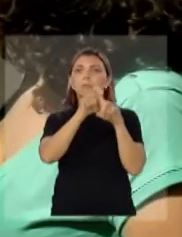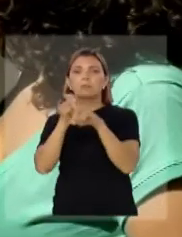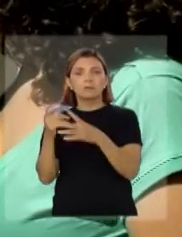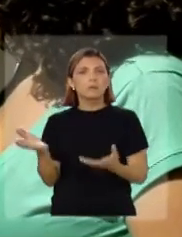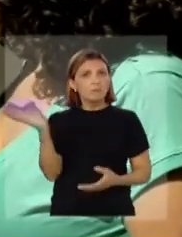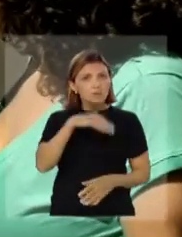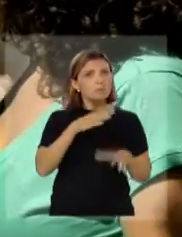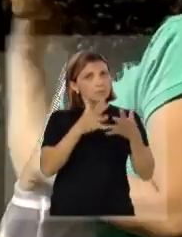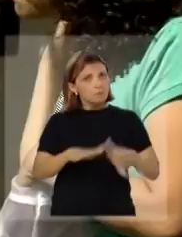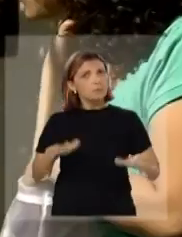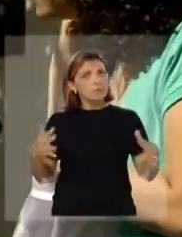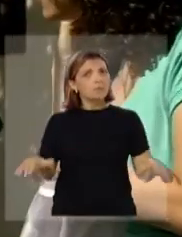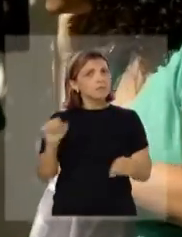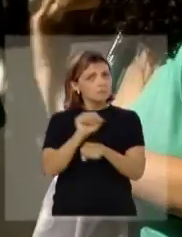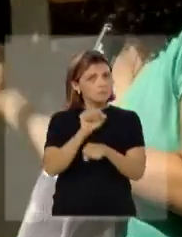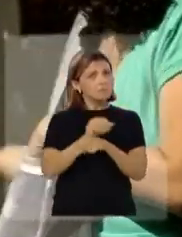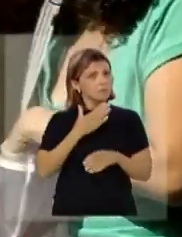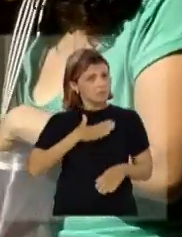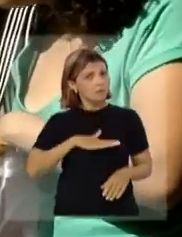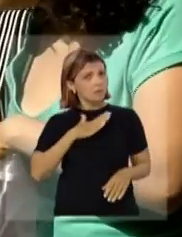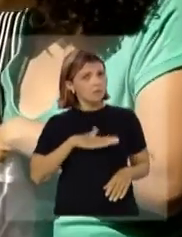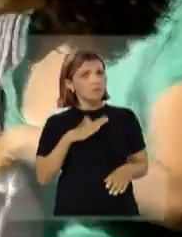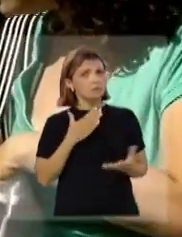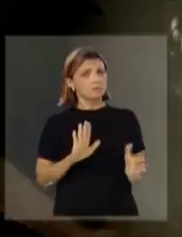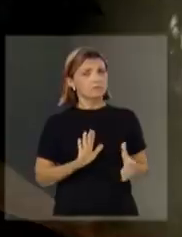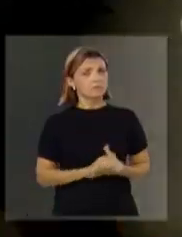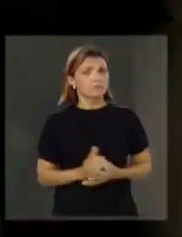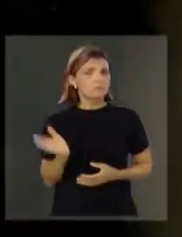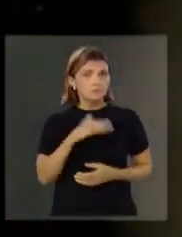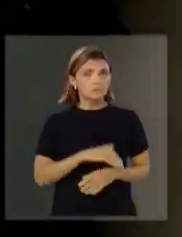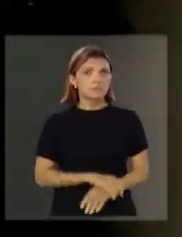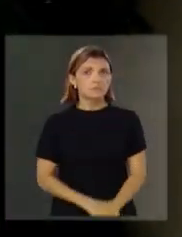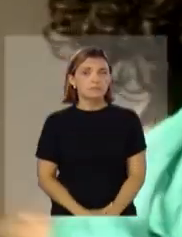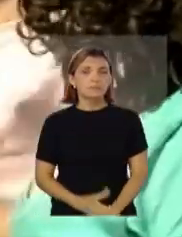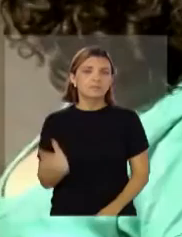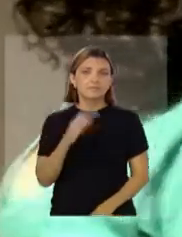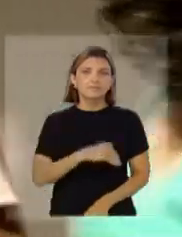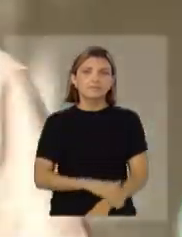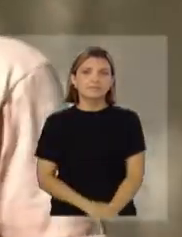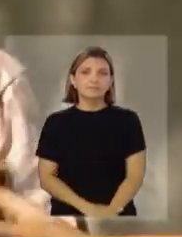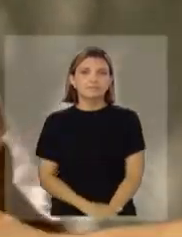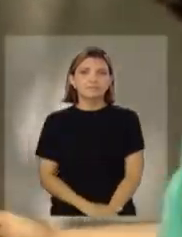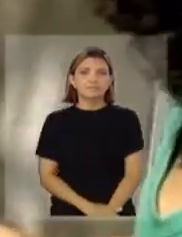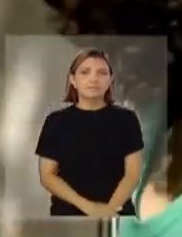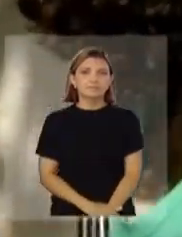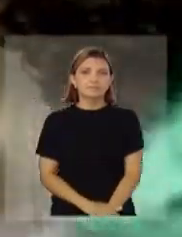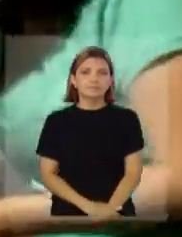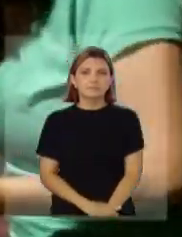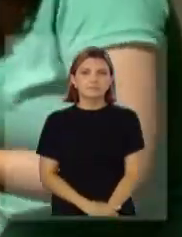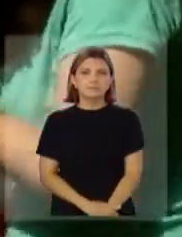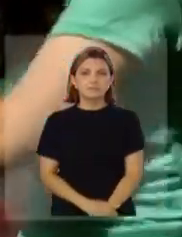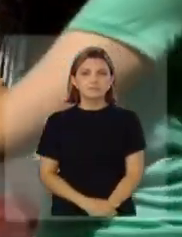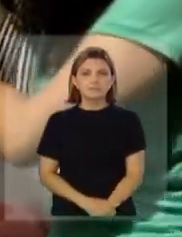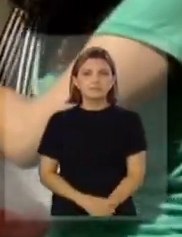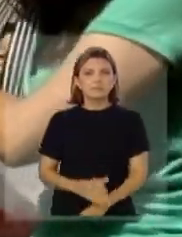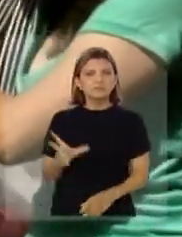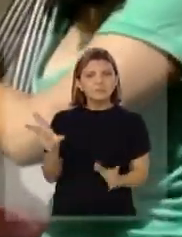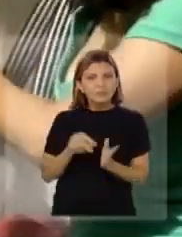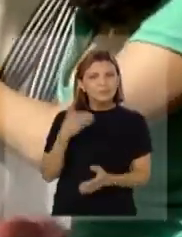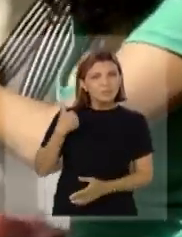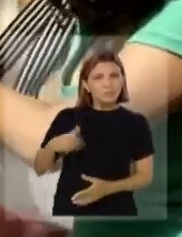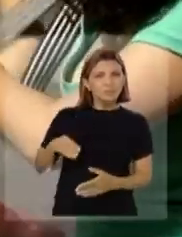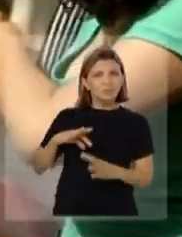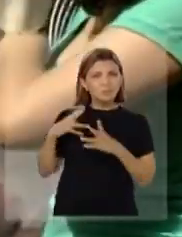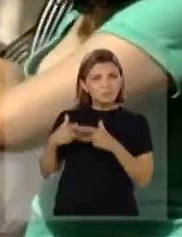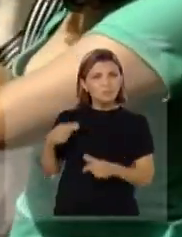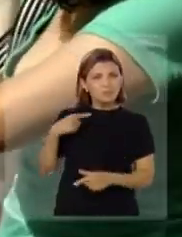Eu quero ir pra praia. Calma, praia. A praia tá lá esperando a gente, não vai fugir. Vamos. Bora. Vamos, gente. Bora. Nossa, Marta, deve ter de tudo aí dentro,